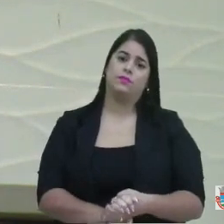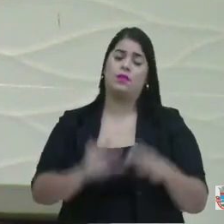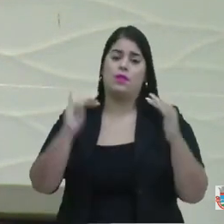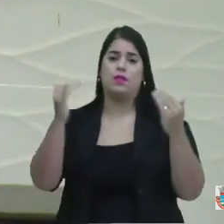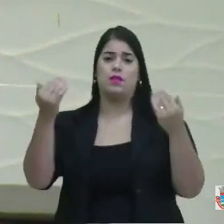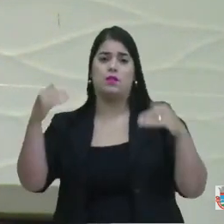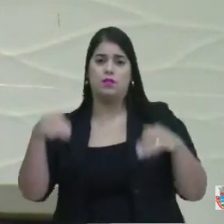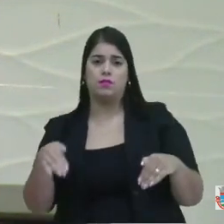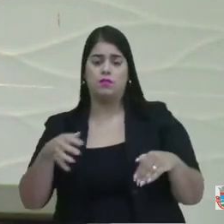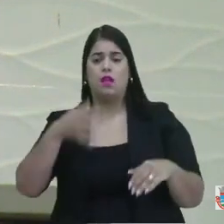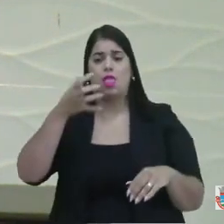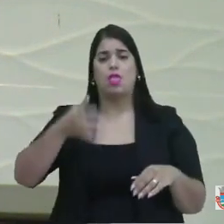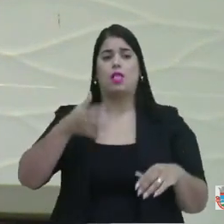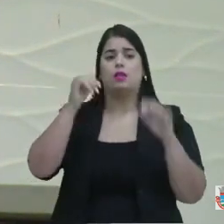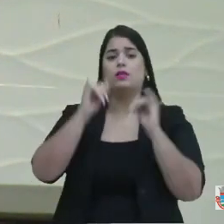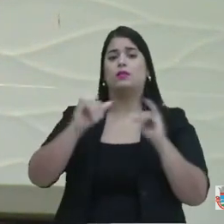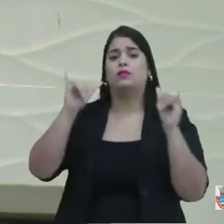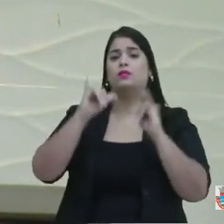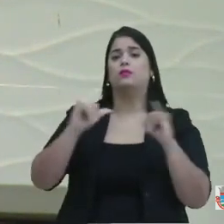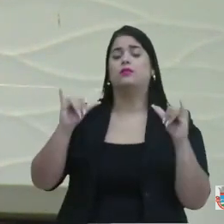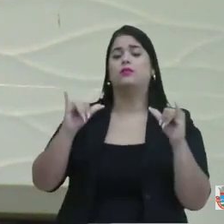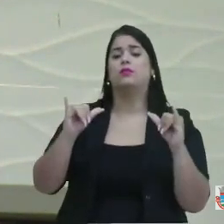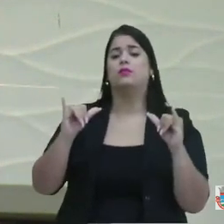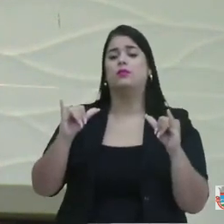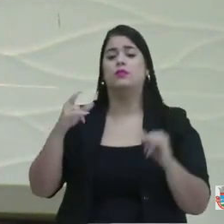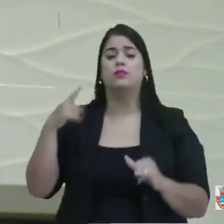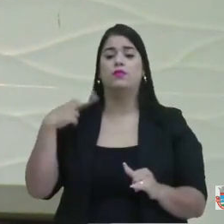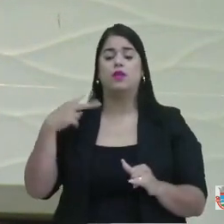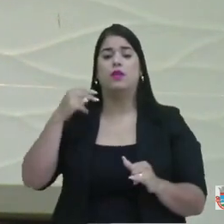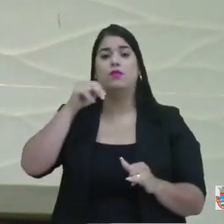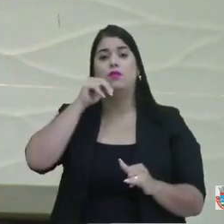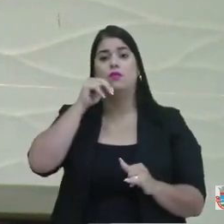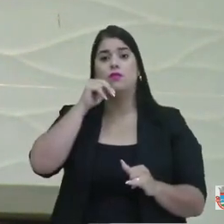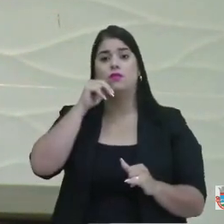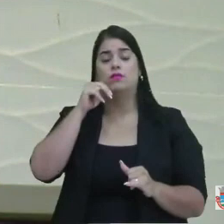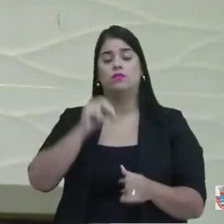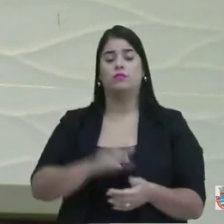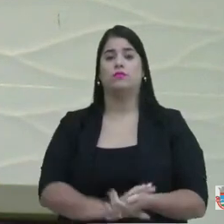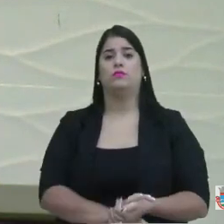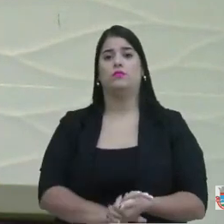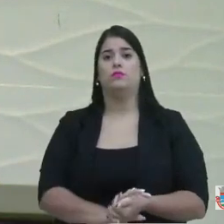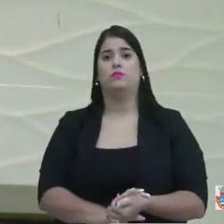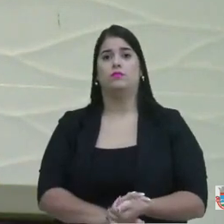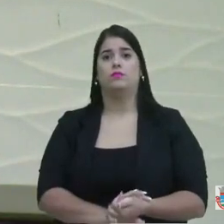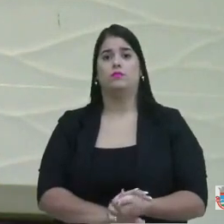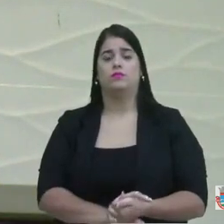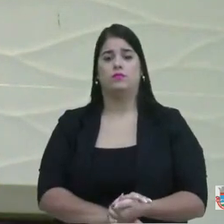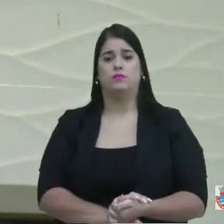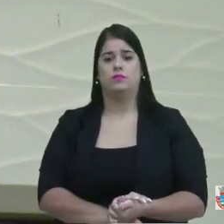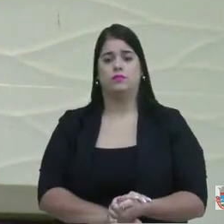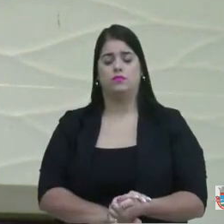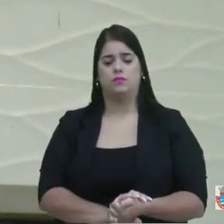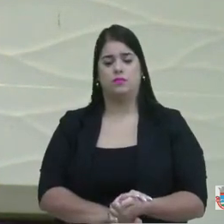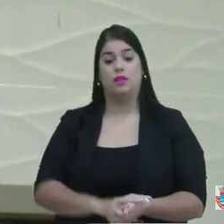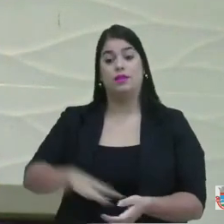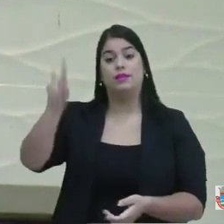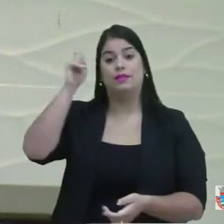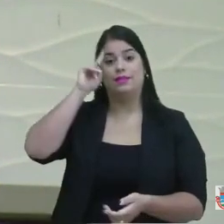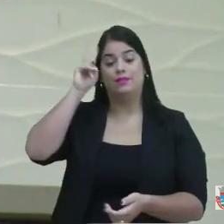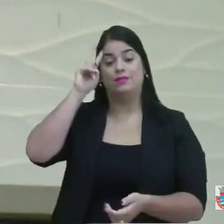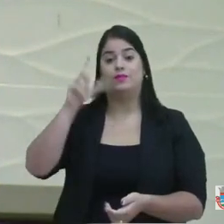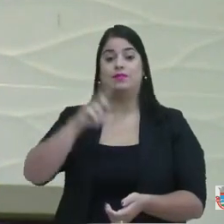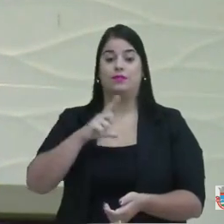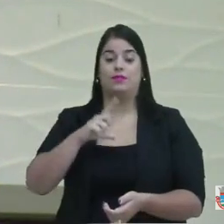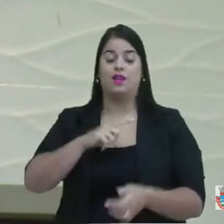finalizo dizendo também, reforçando aqui o vereador Nilton da Rádio, que no próximo, segunda-feira, né, tem a Corrida